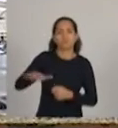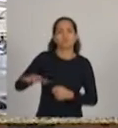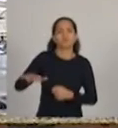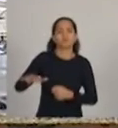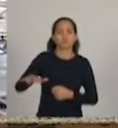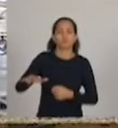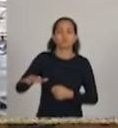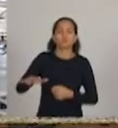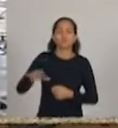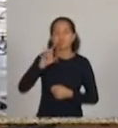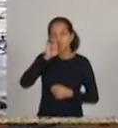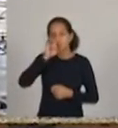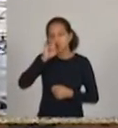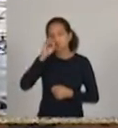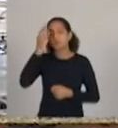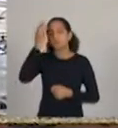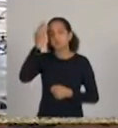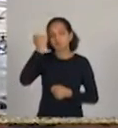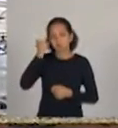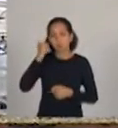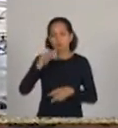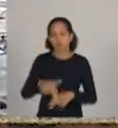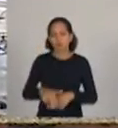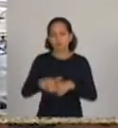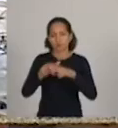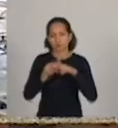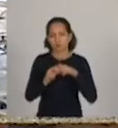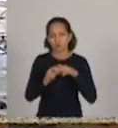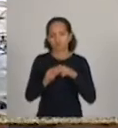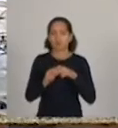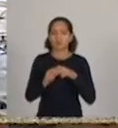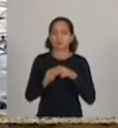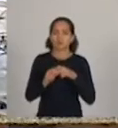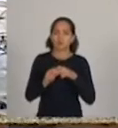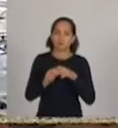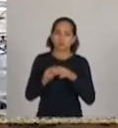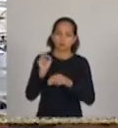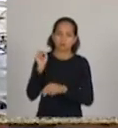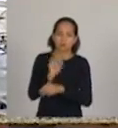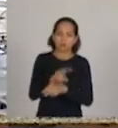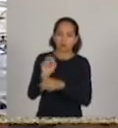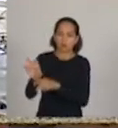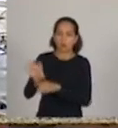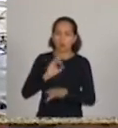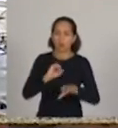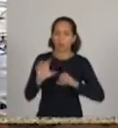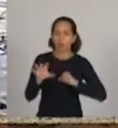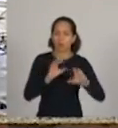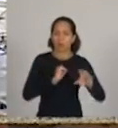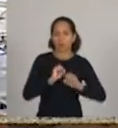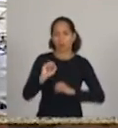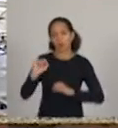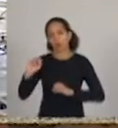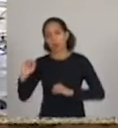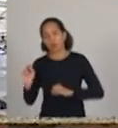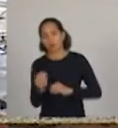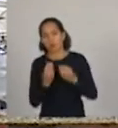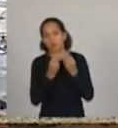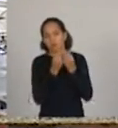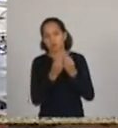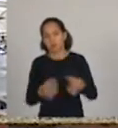em tempos de crises ocasionadas por moléstias contagiosas ou